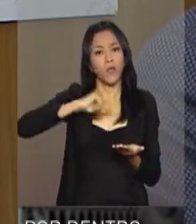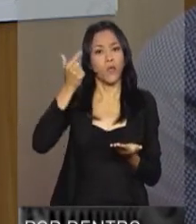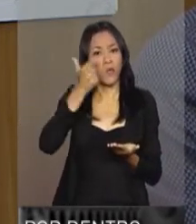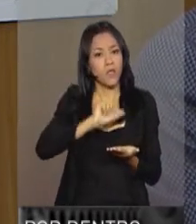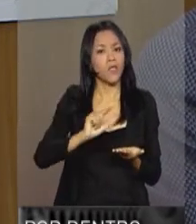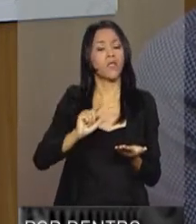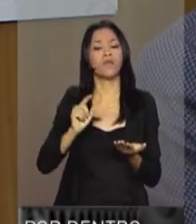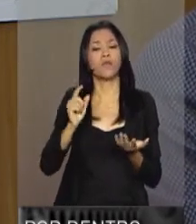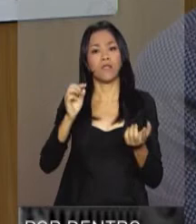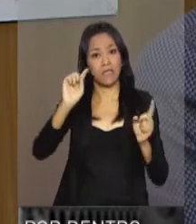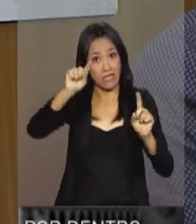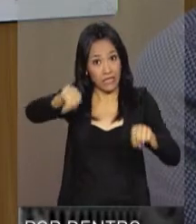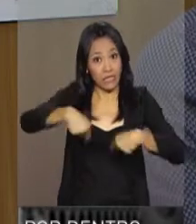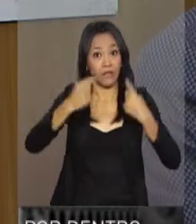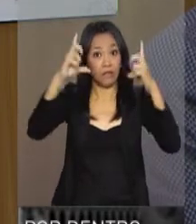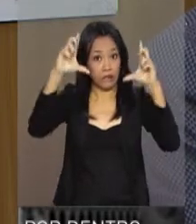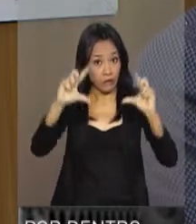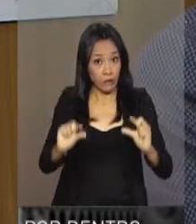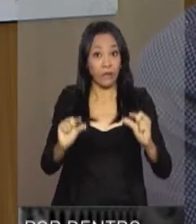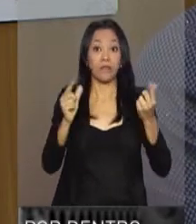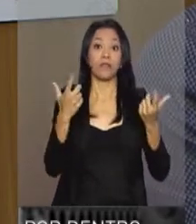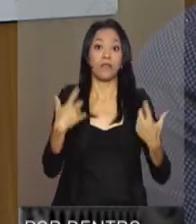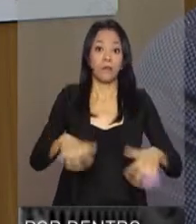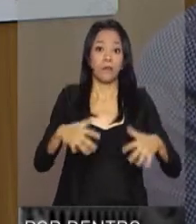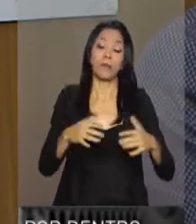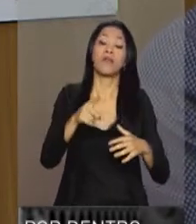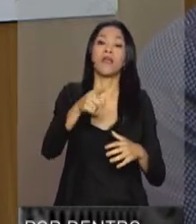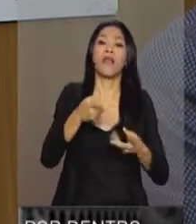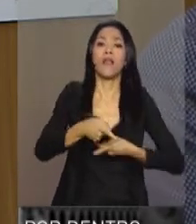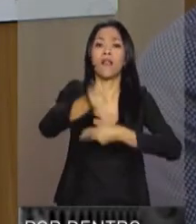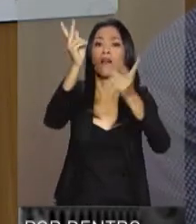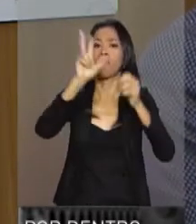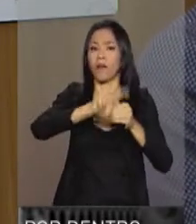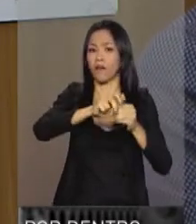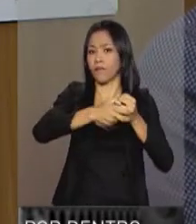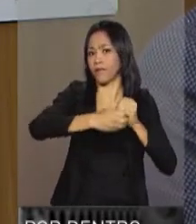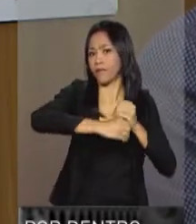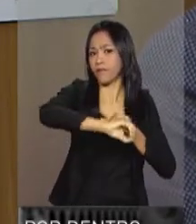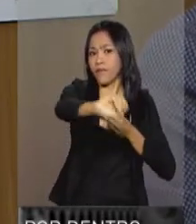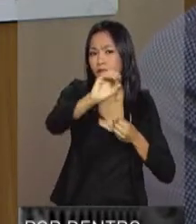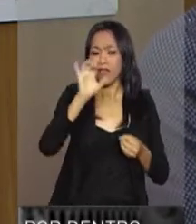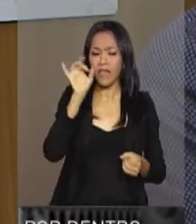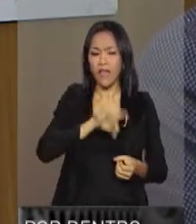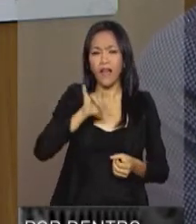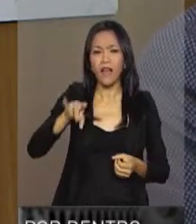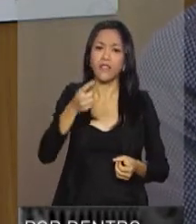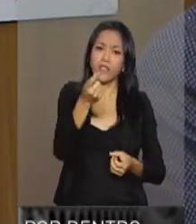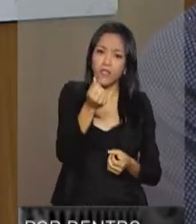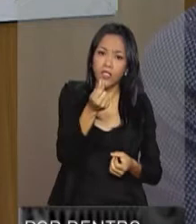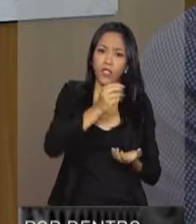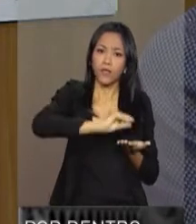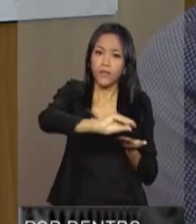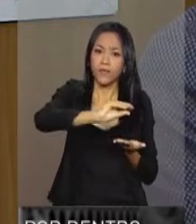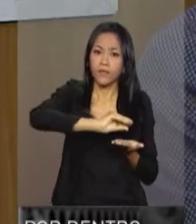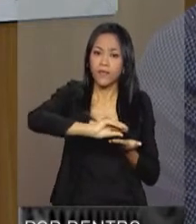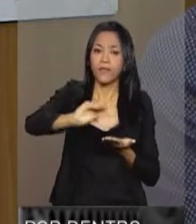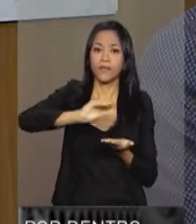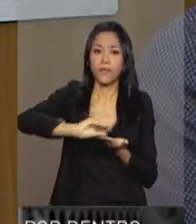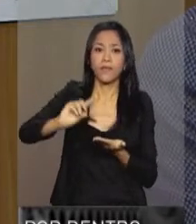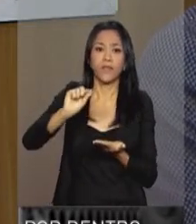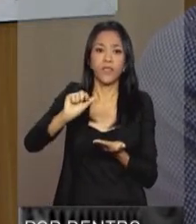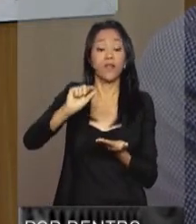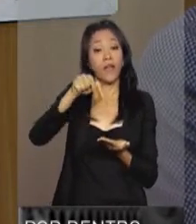desafio que é levar o saneamento e que você disse algo muito correto cada real investido em saneamento básico evita-se o